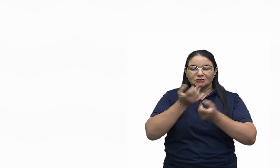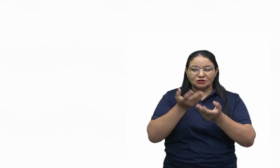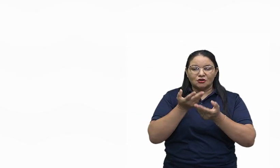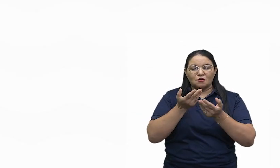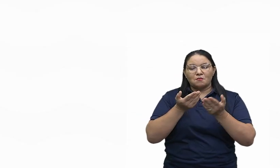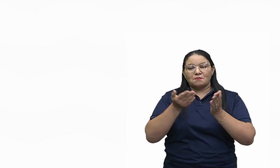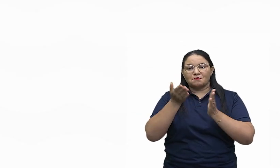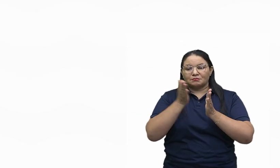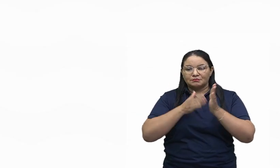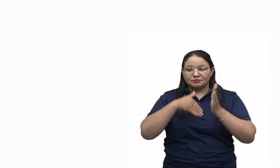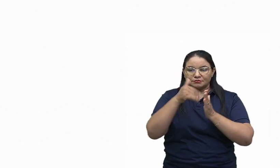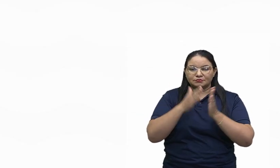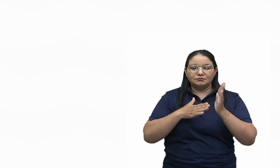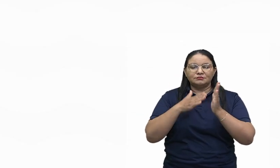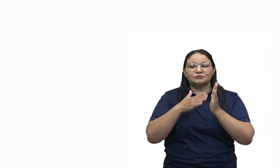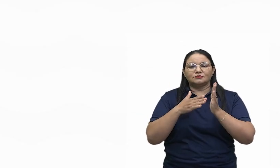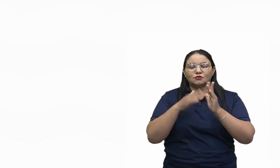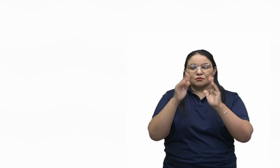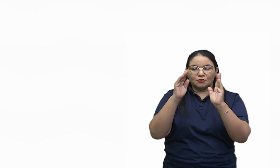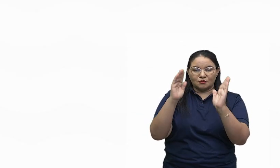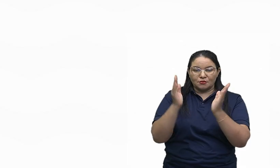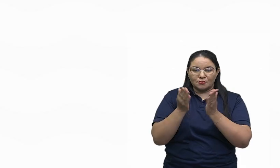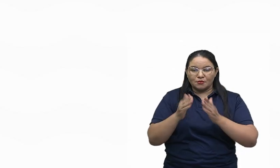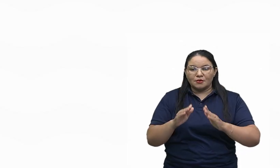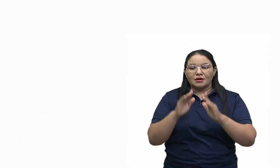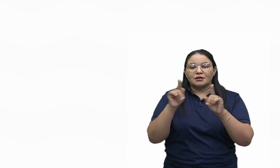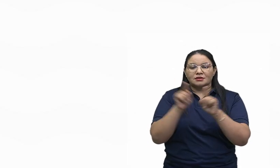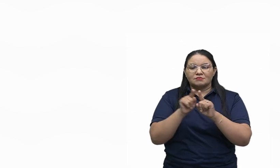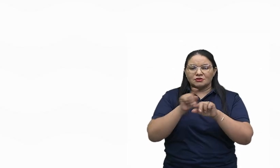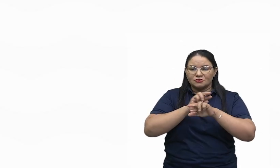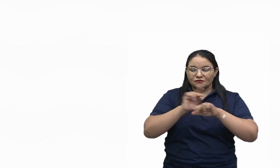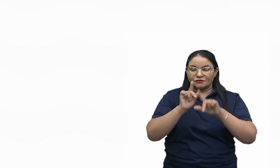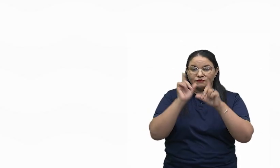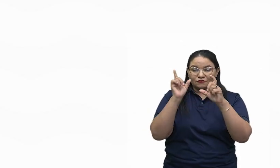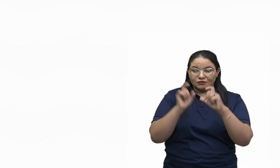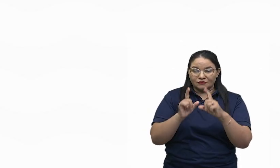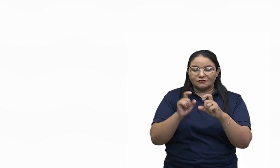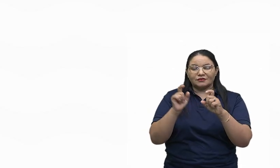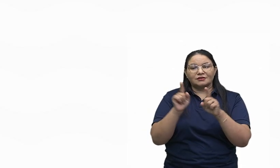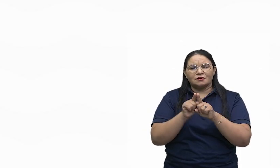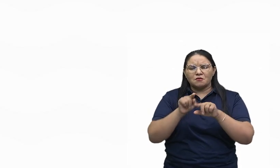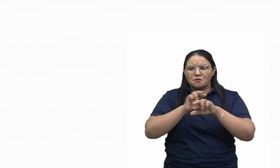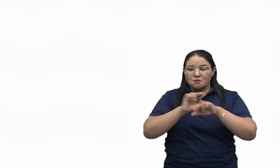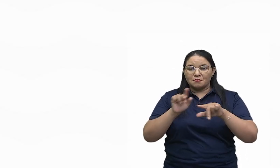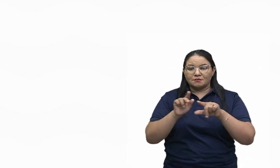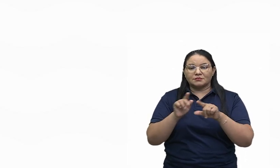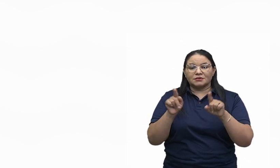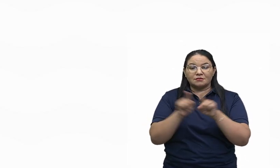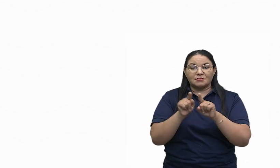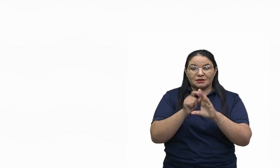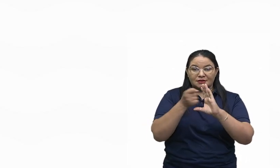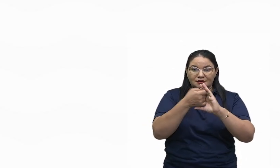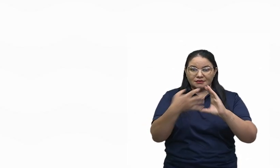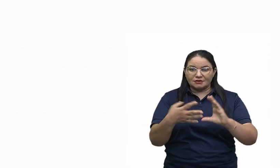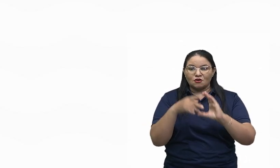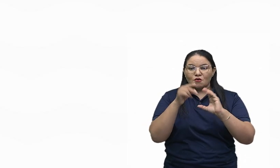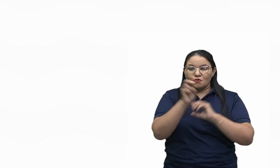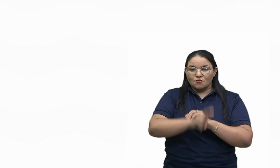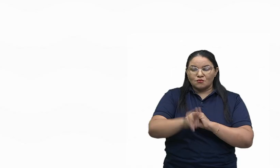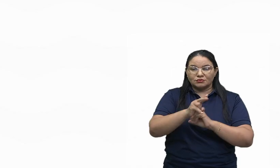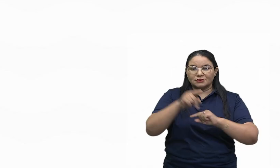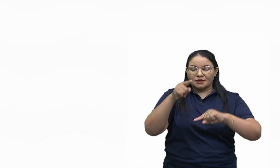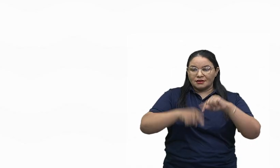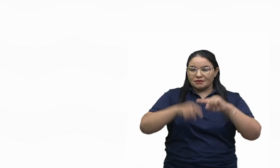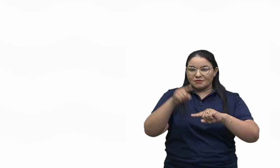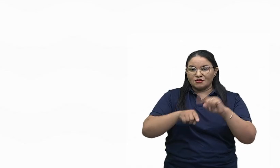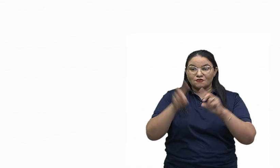pintura, escultura, fotografia e instalação. Assim, caracterizam-se pelo uso de elementos